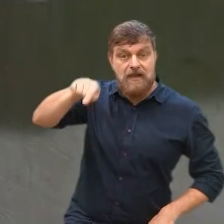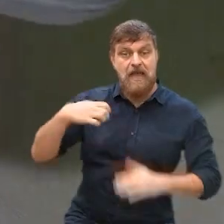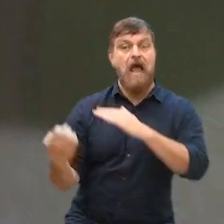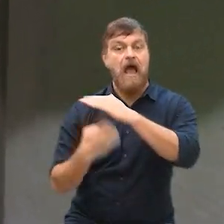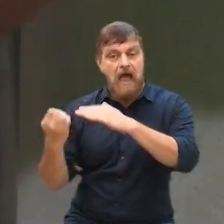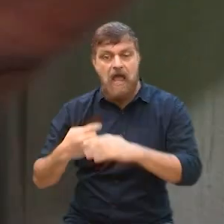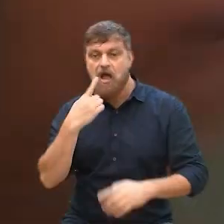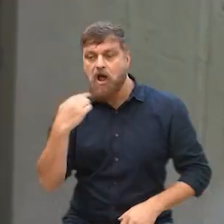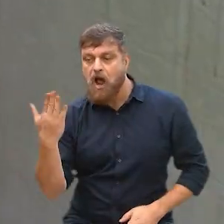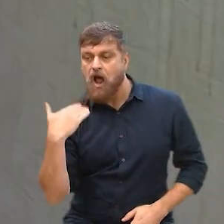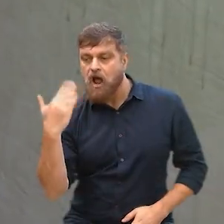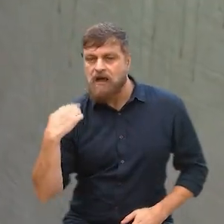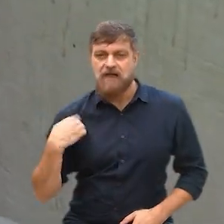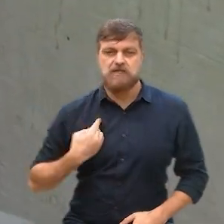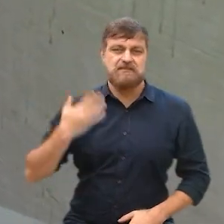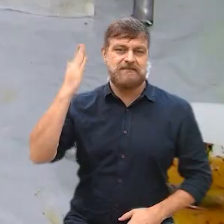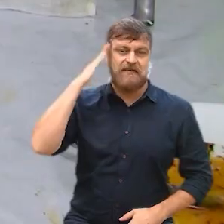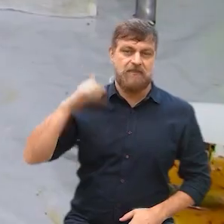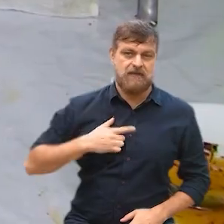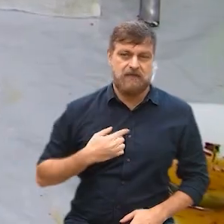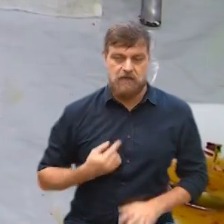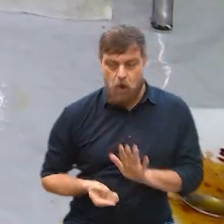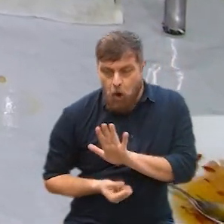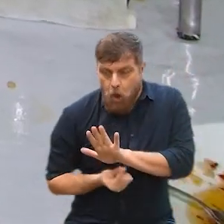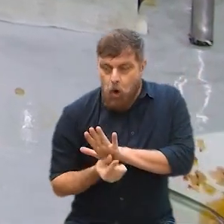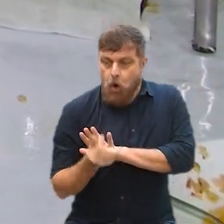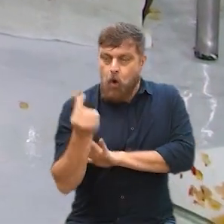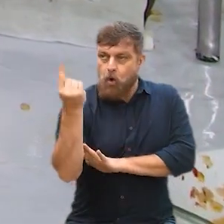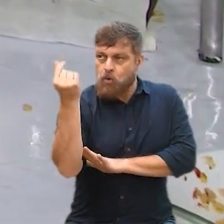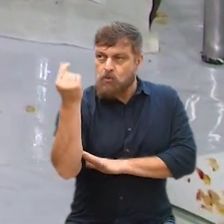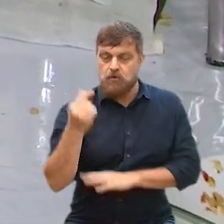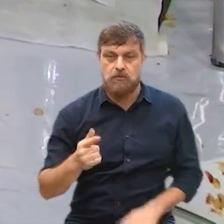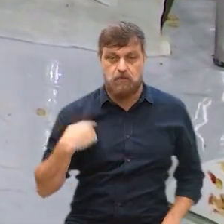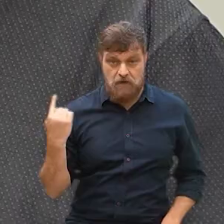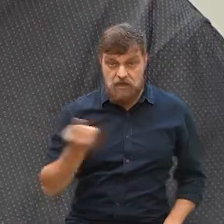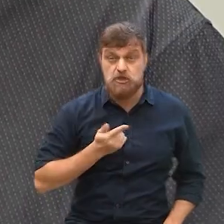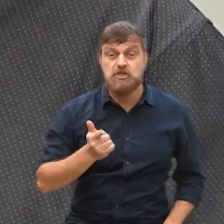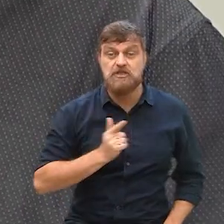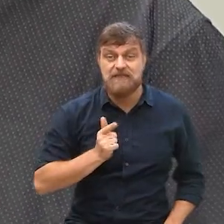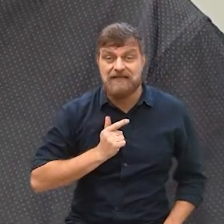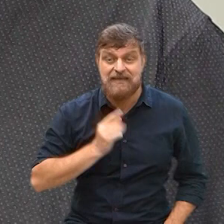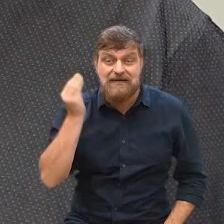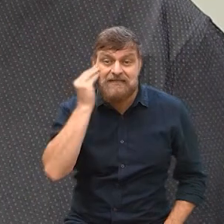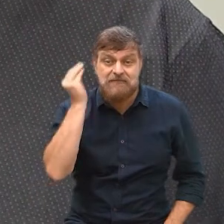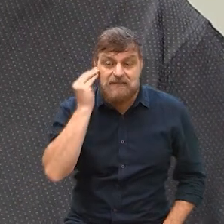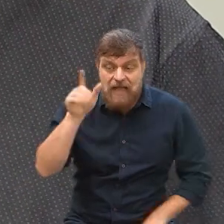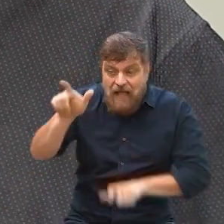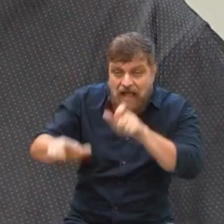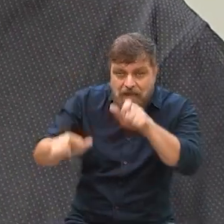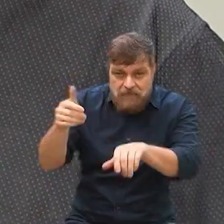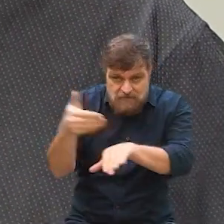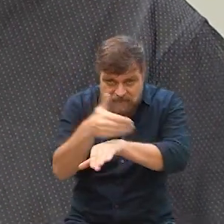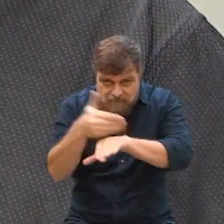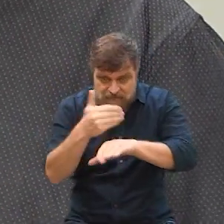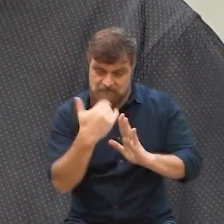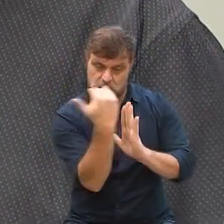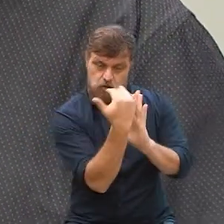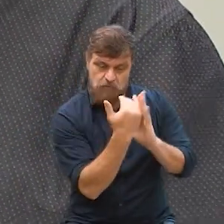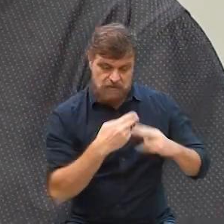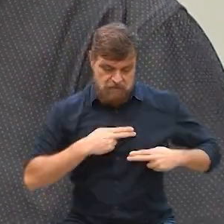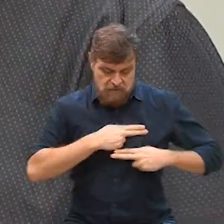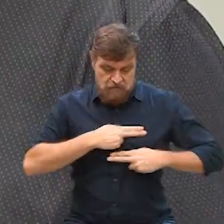atrelada ao aumento do lucro, ao aumento das oportunidades, e nós teremos a chance para aqueles que participam do programa